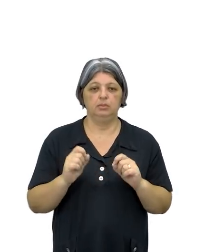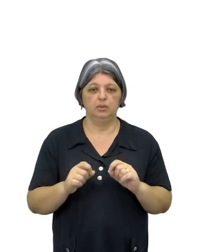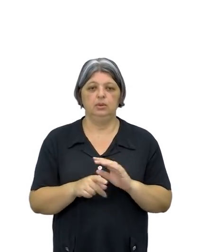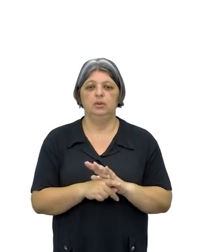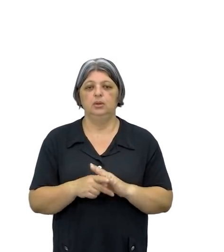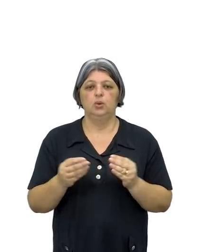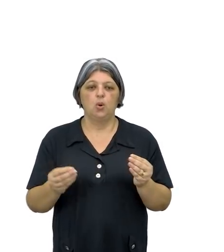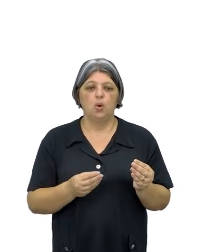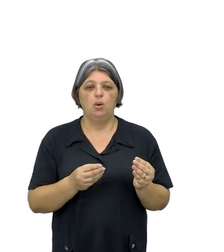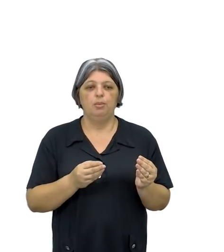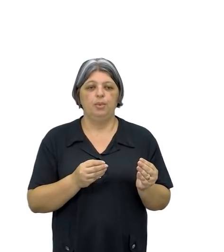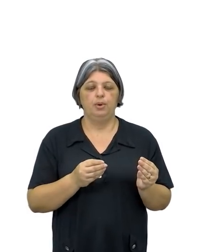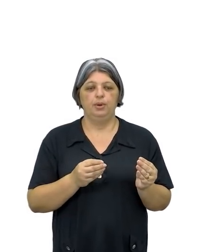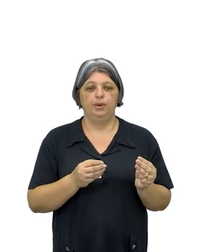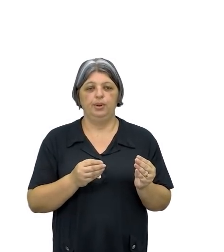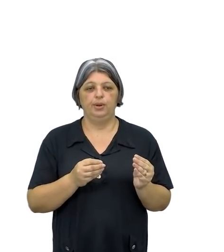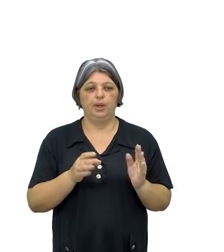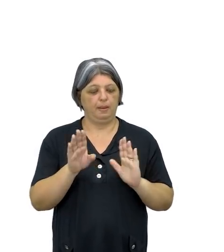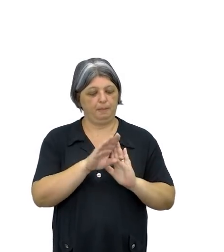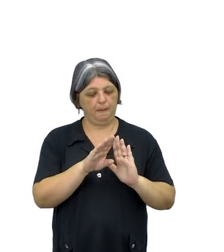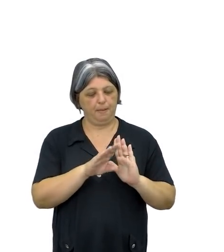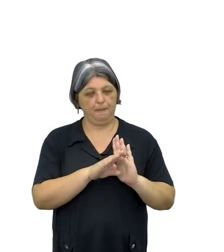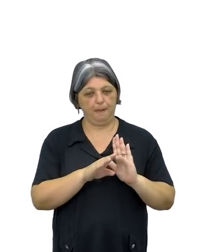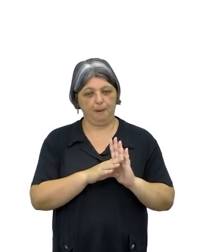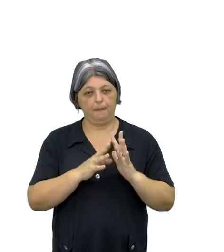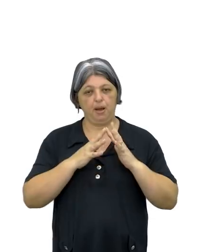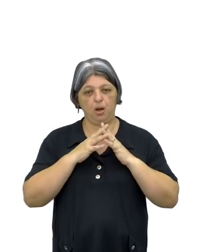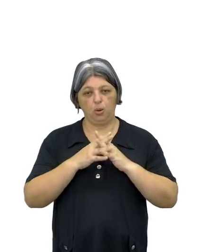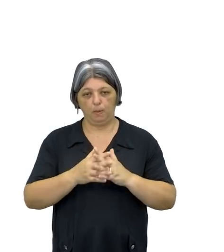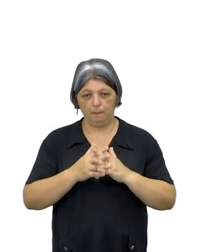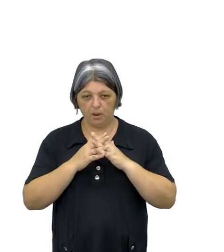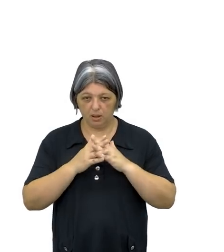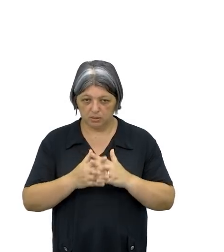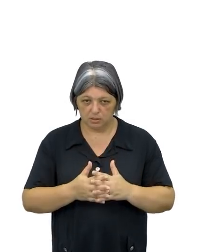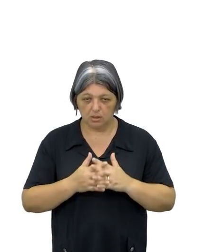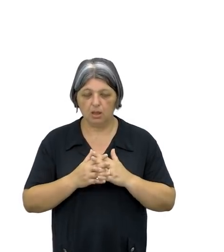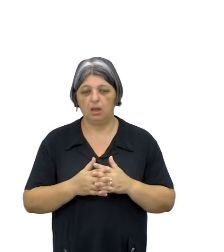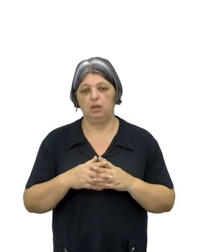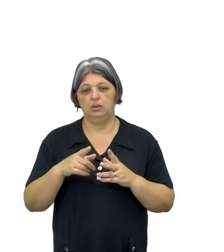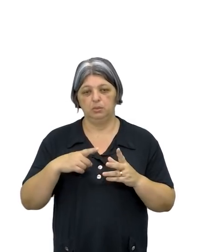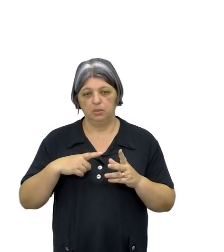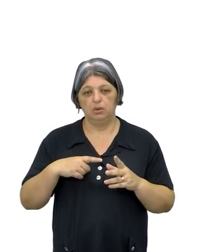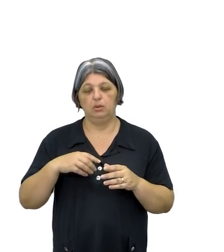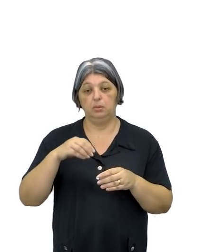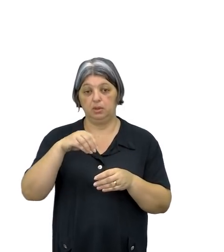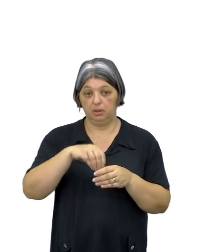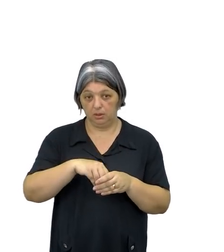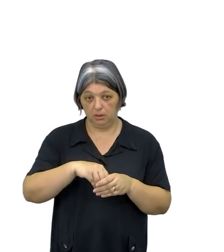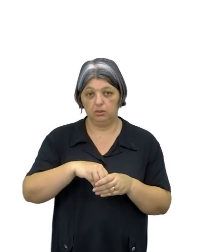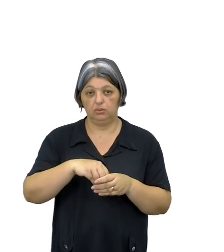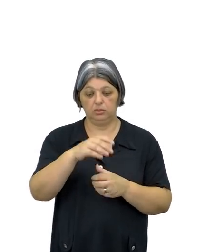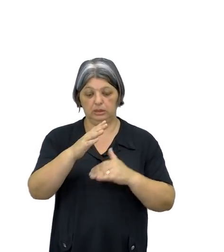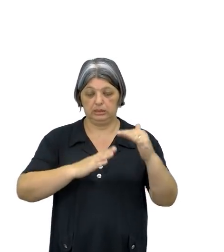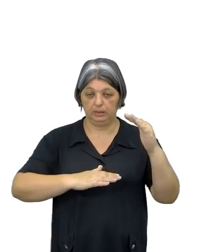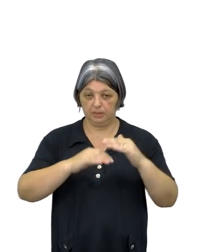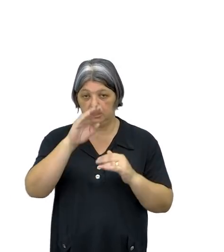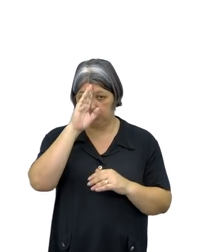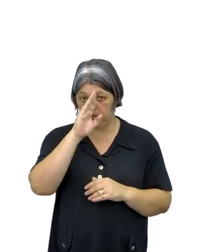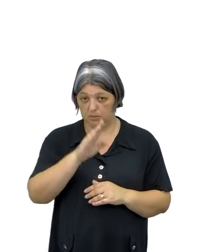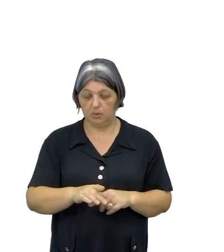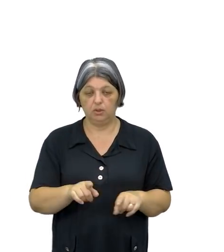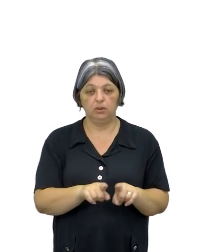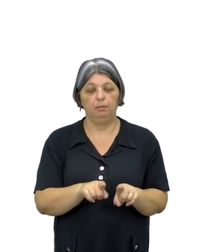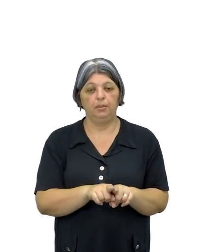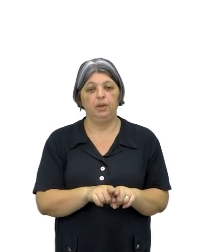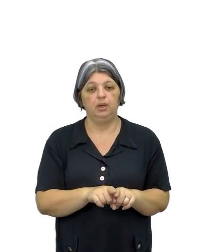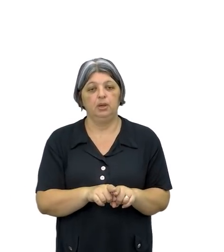níveis de complexidade das atividades que a gente leva, olhando para essas habilidades essenciais, e os agrupamentos,